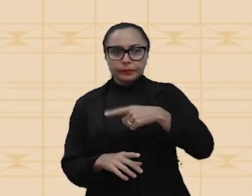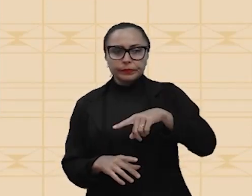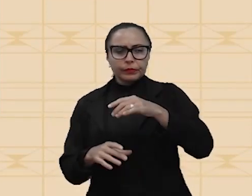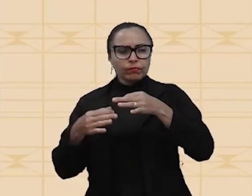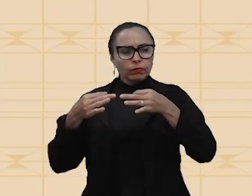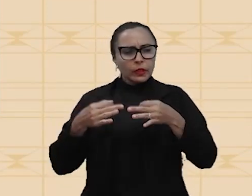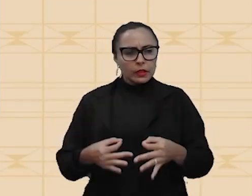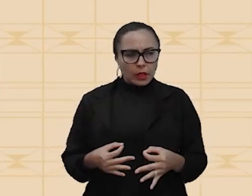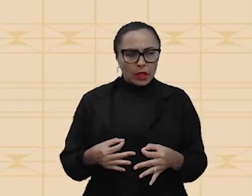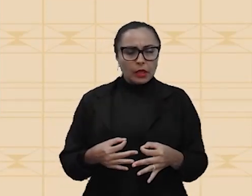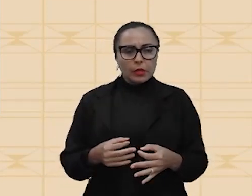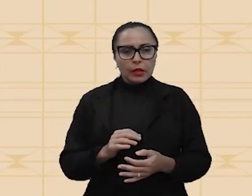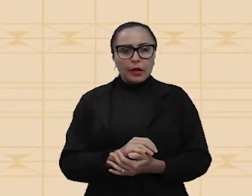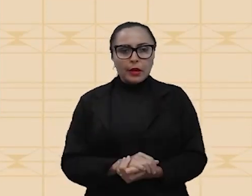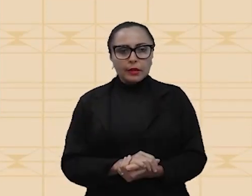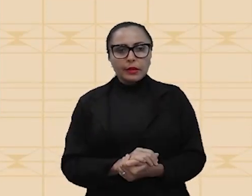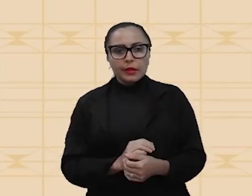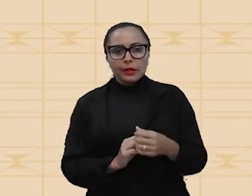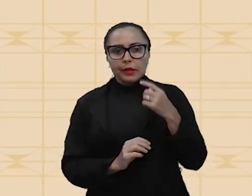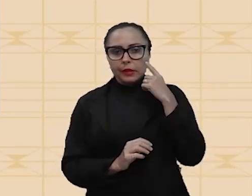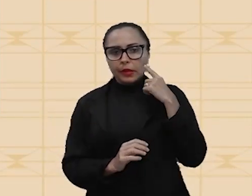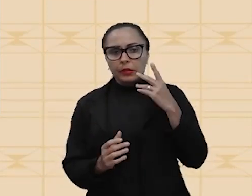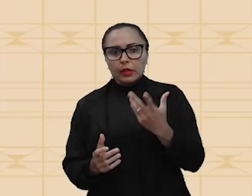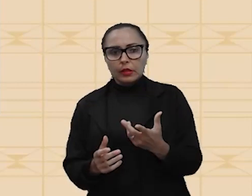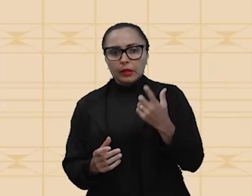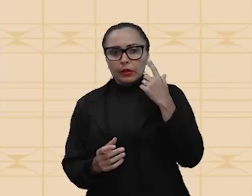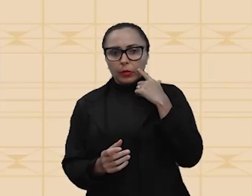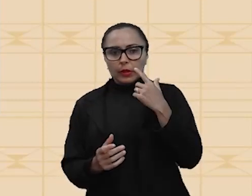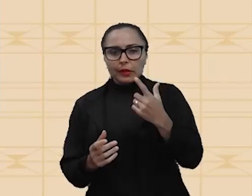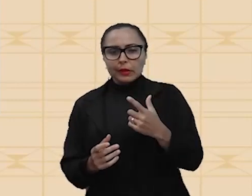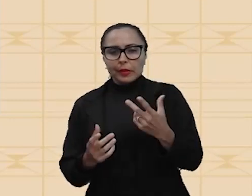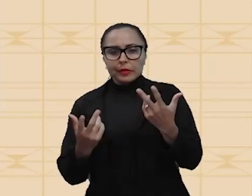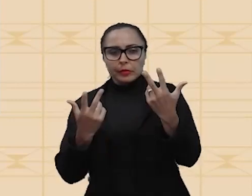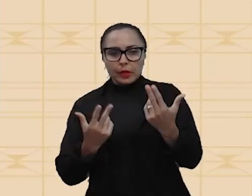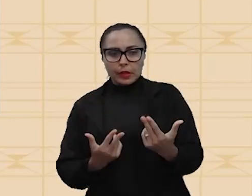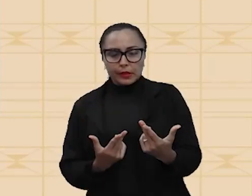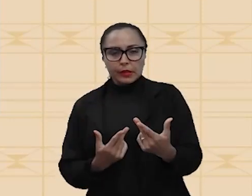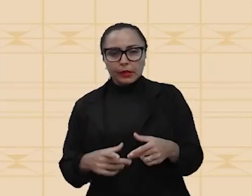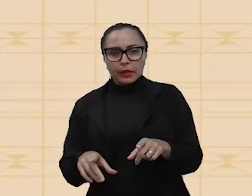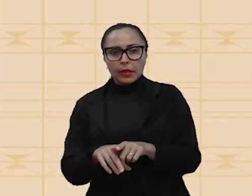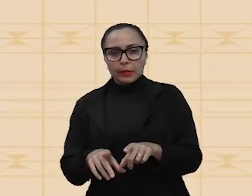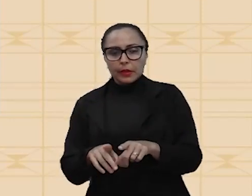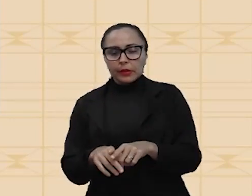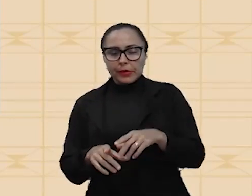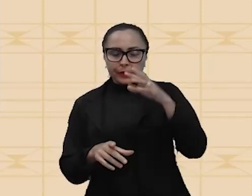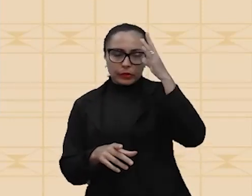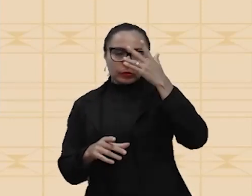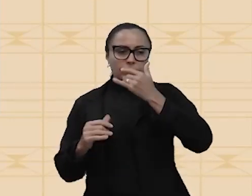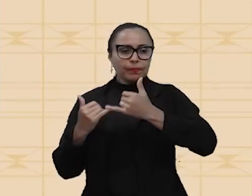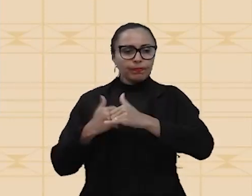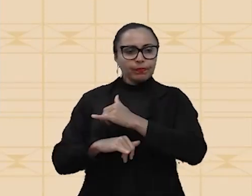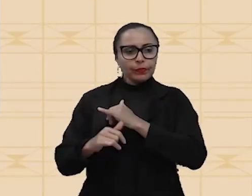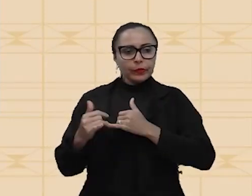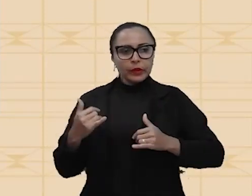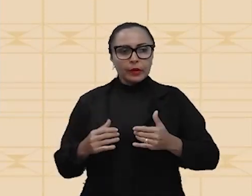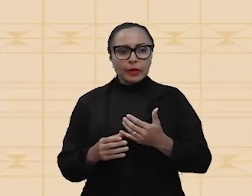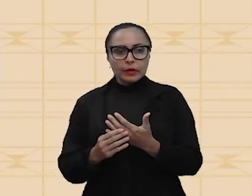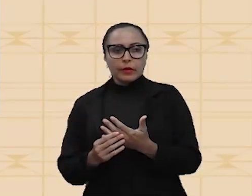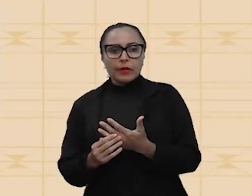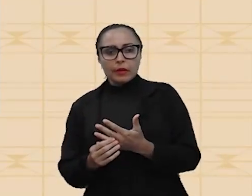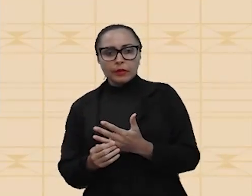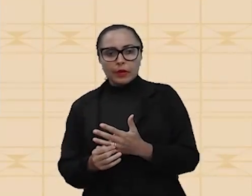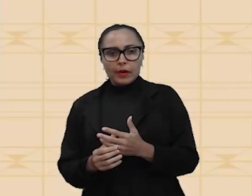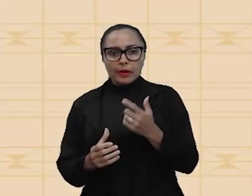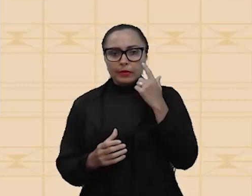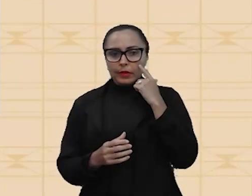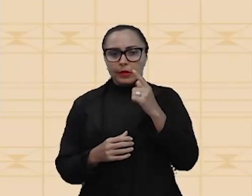porque ele trata de duas placas paralelas colocadas em uma solução química, fazendo com que haja uma ionização,